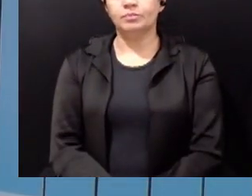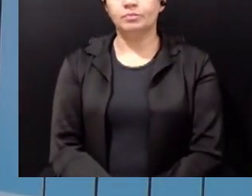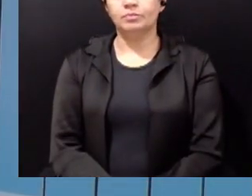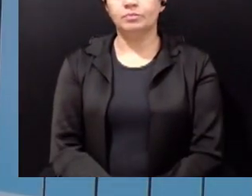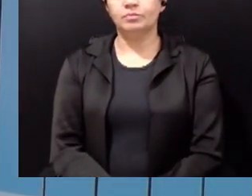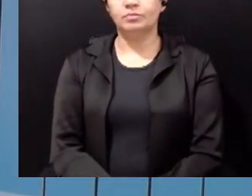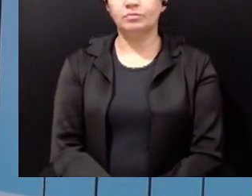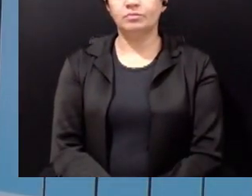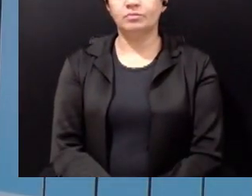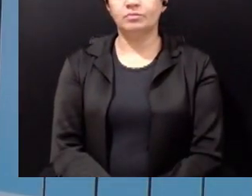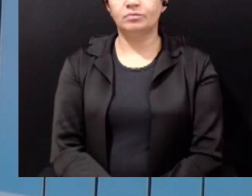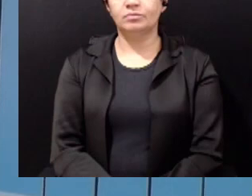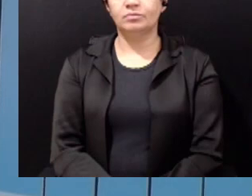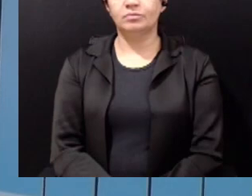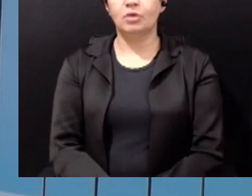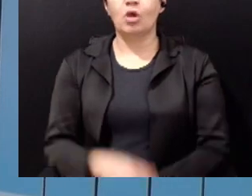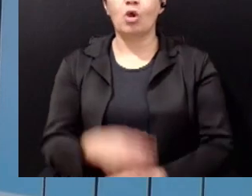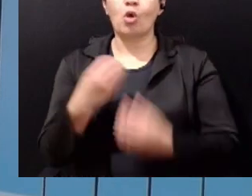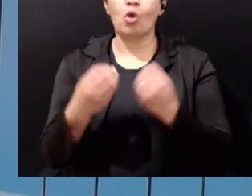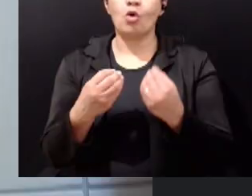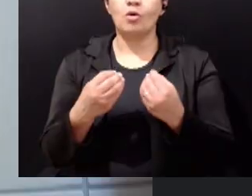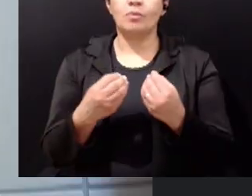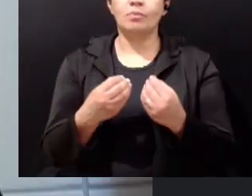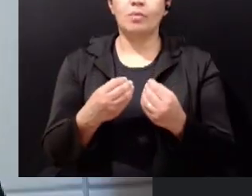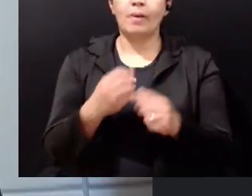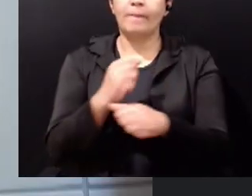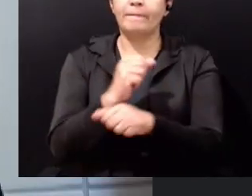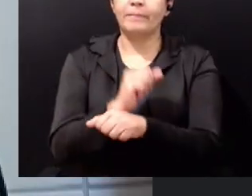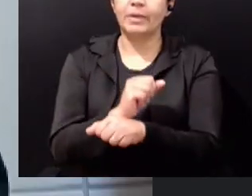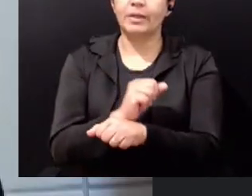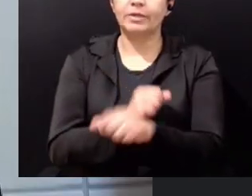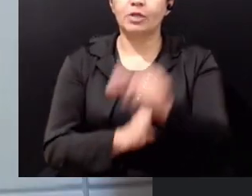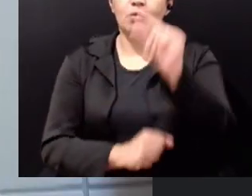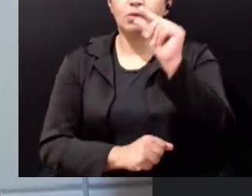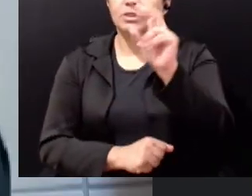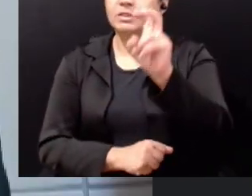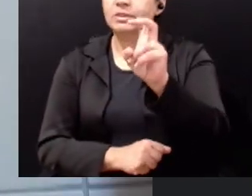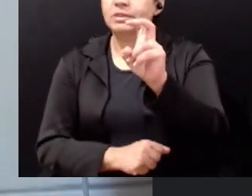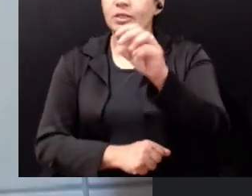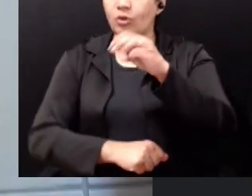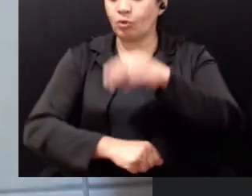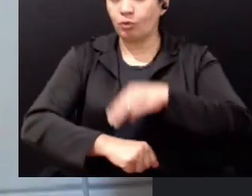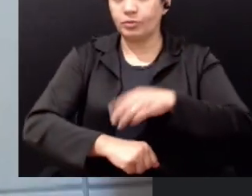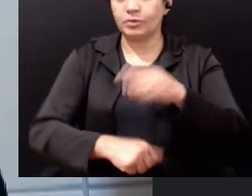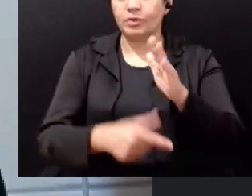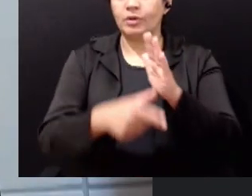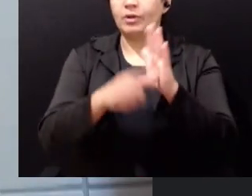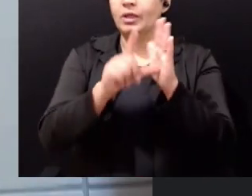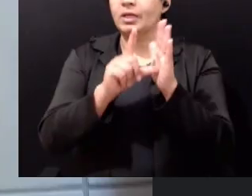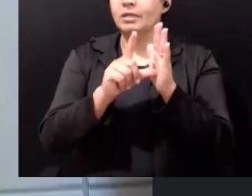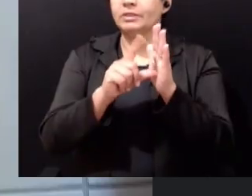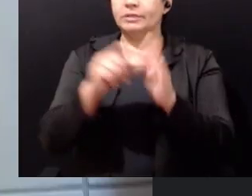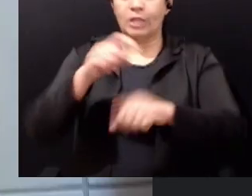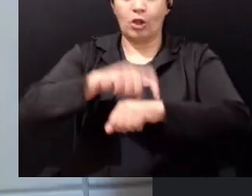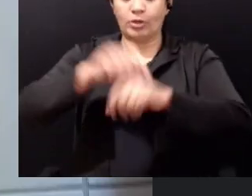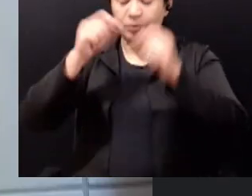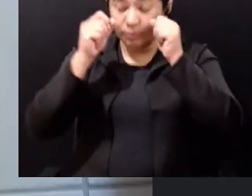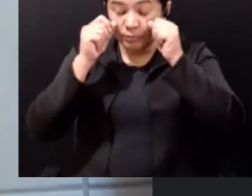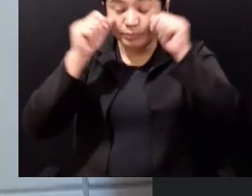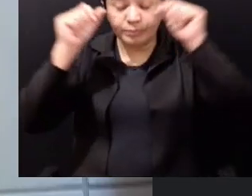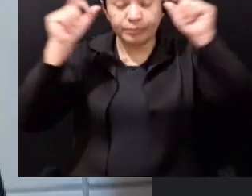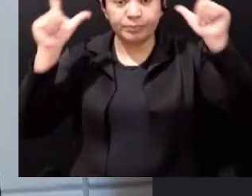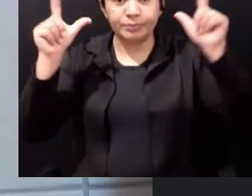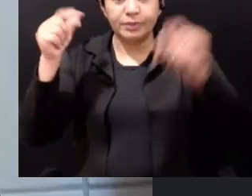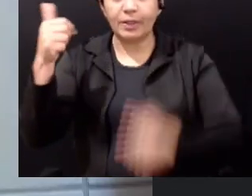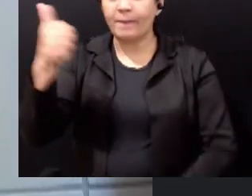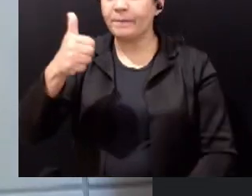Pode introduzir assim, pequenas pausas no dia, às vezes 5 minutos, começar ali antes de, por exemplo, ao acordar, porque assim, às vezes a primeira coisa que a gente